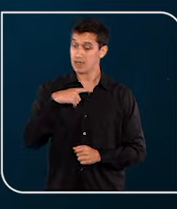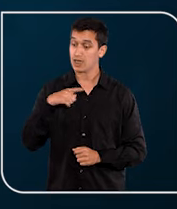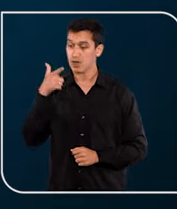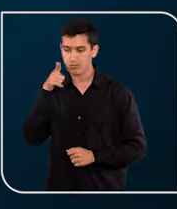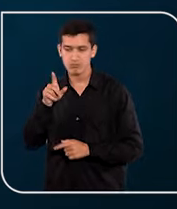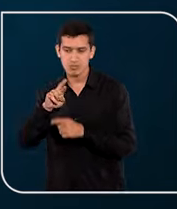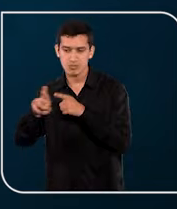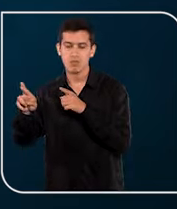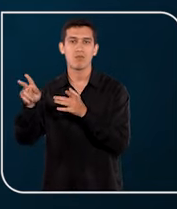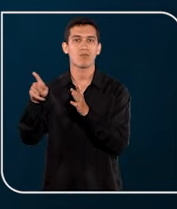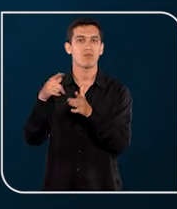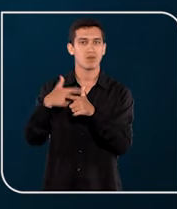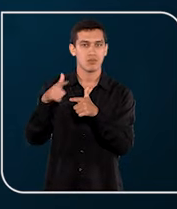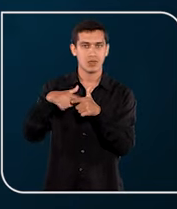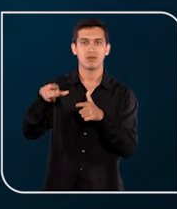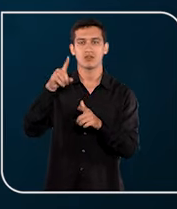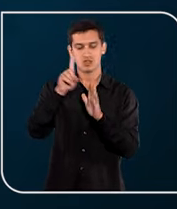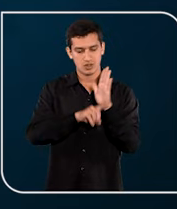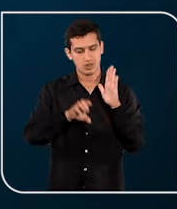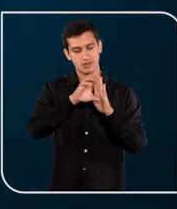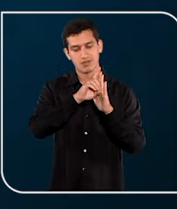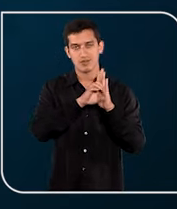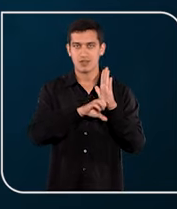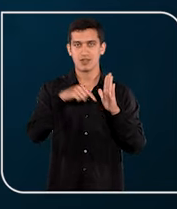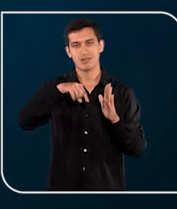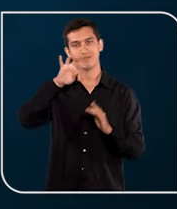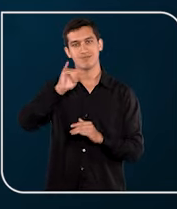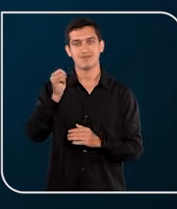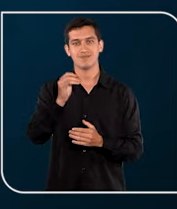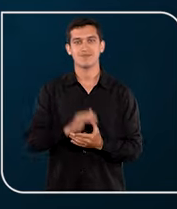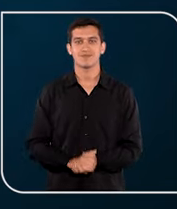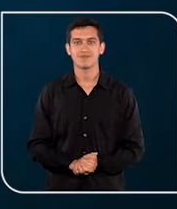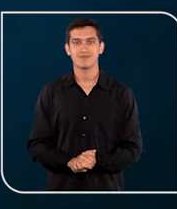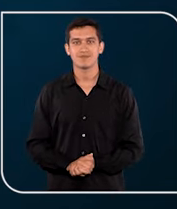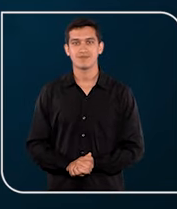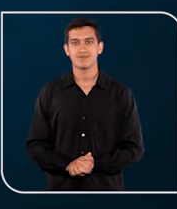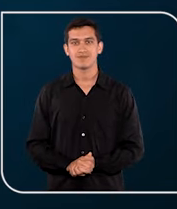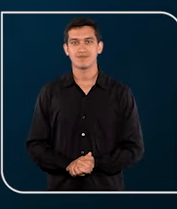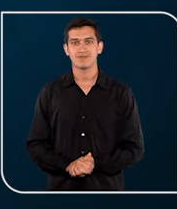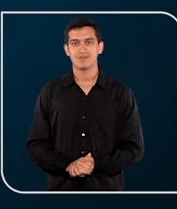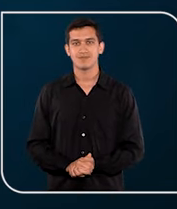Se tem solução para problemas no direito do consumidor, tem decisão do STJ.